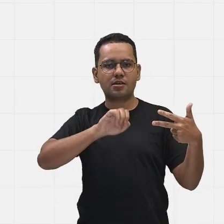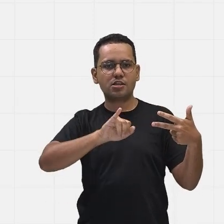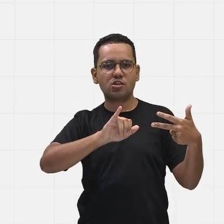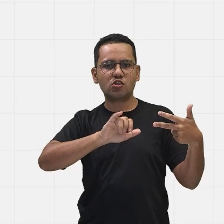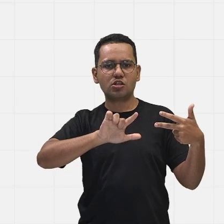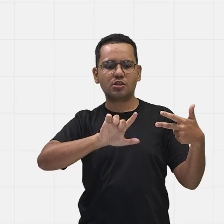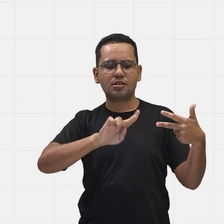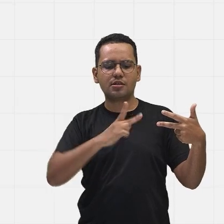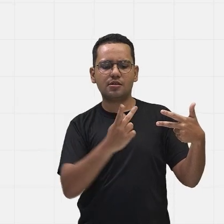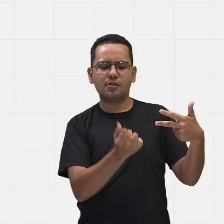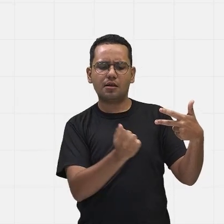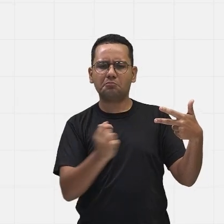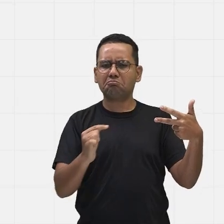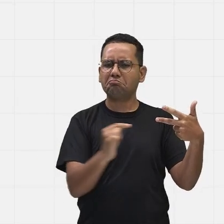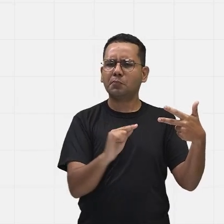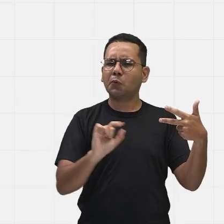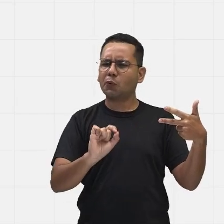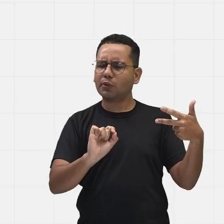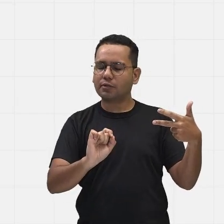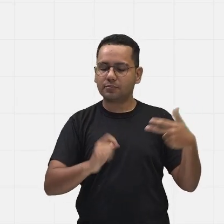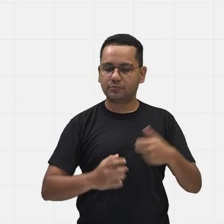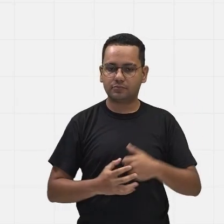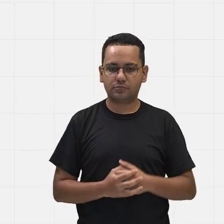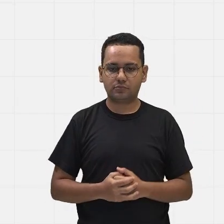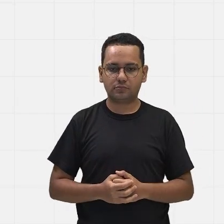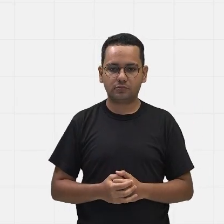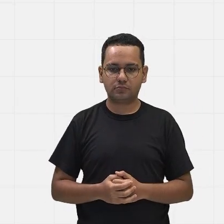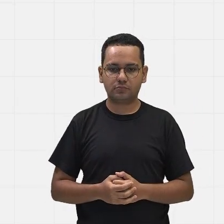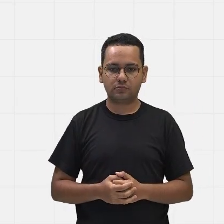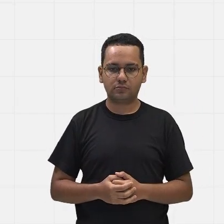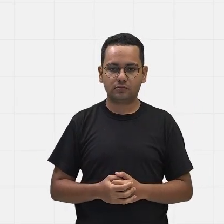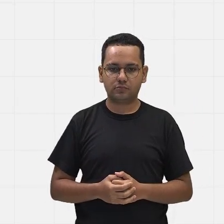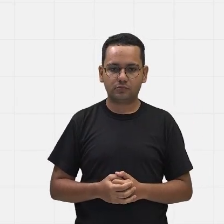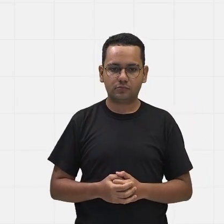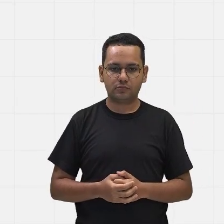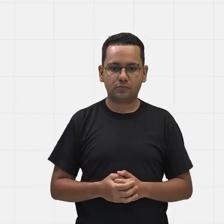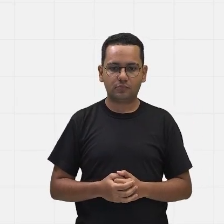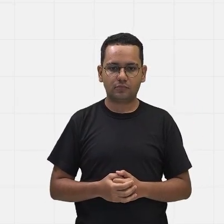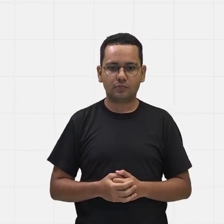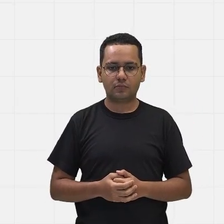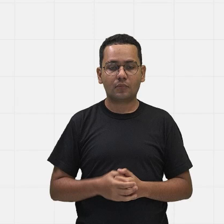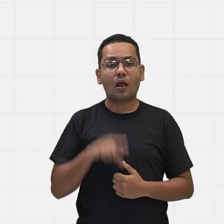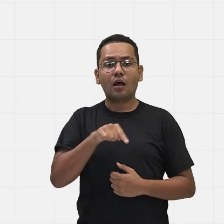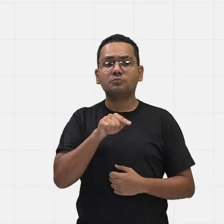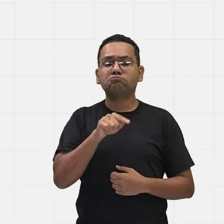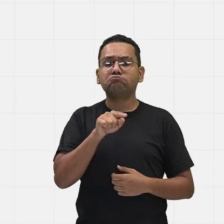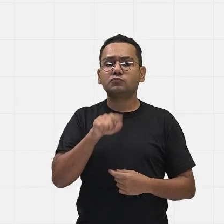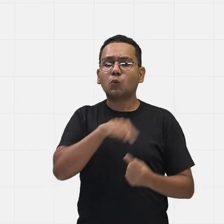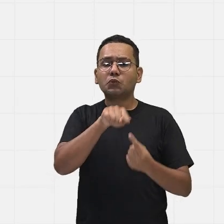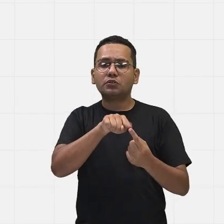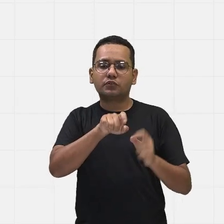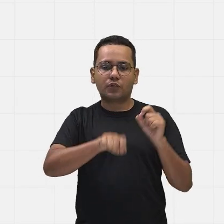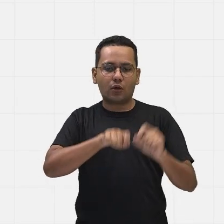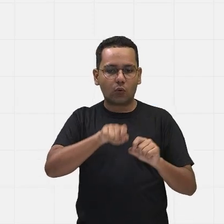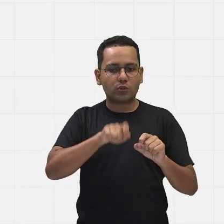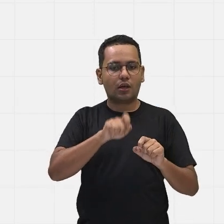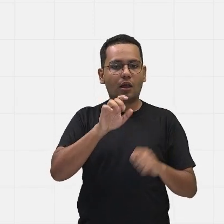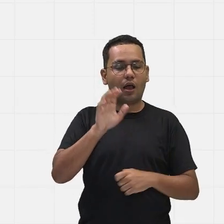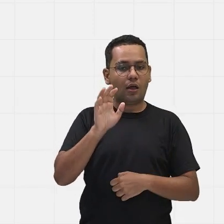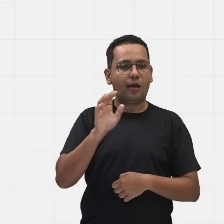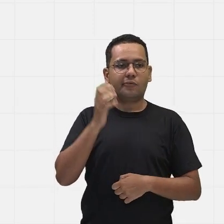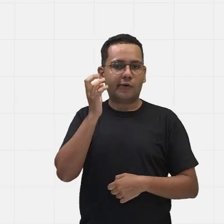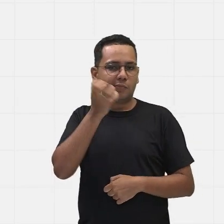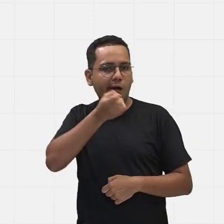O CME Ilha, professor, ele é responsável pela recepção de áudio e vídeo durante as interatividades. Assim como vocês recebem a nossa